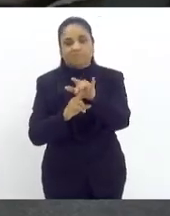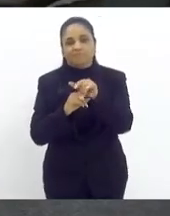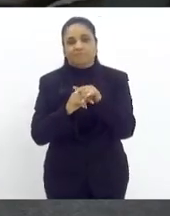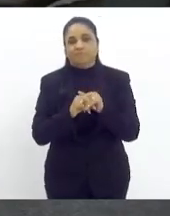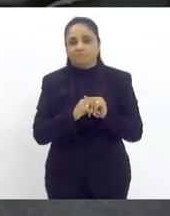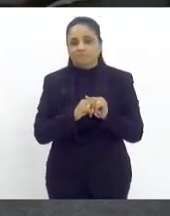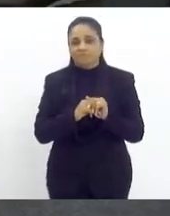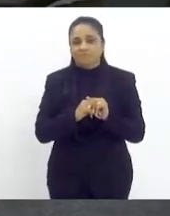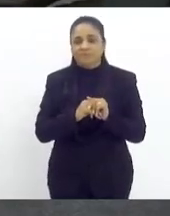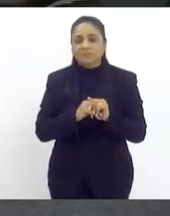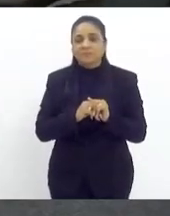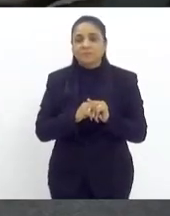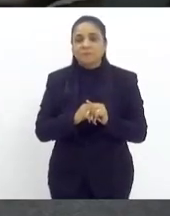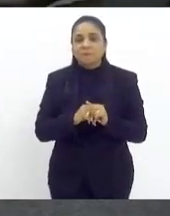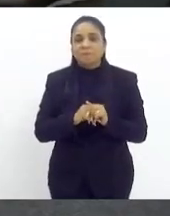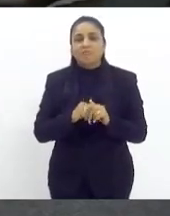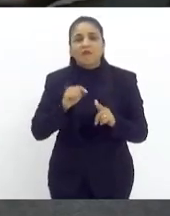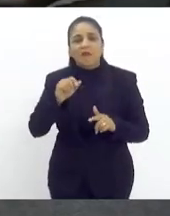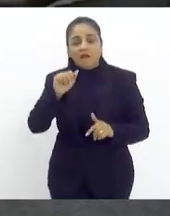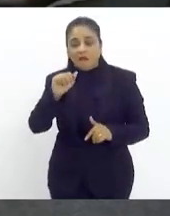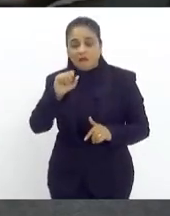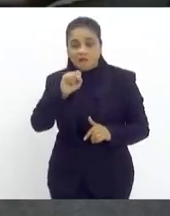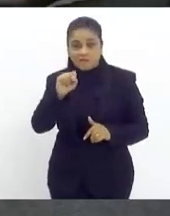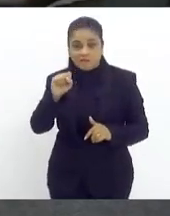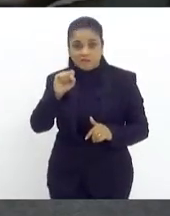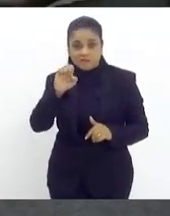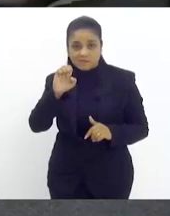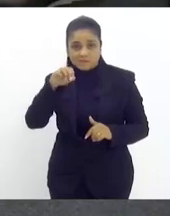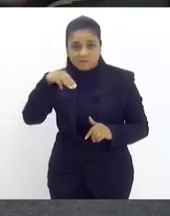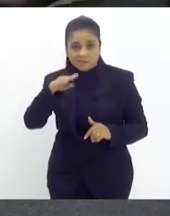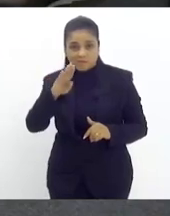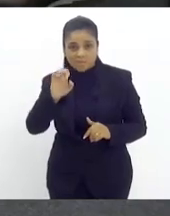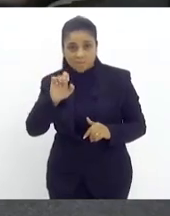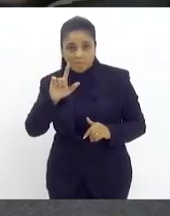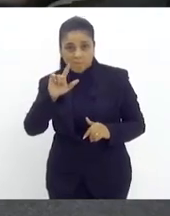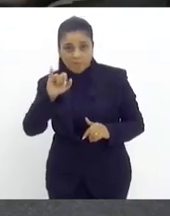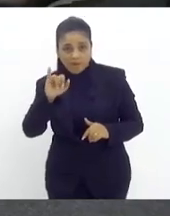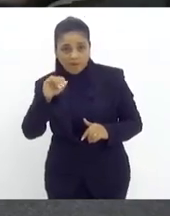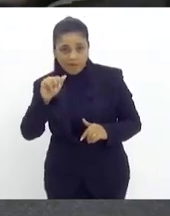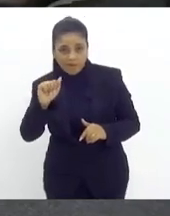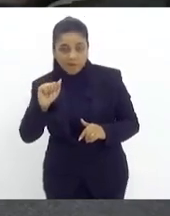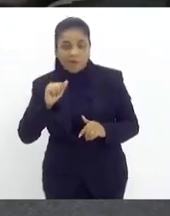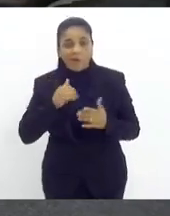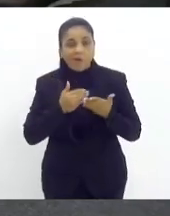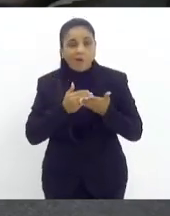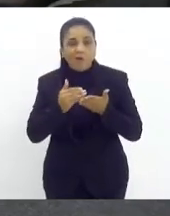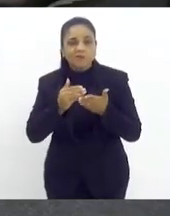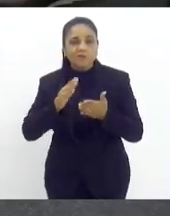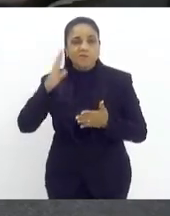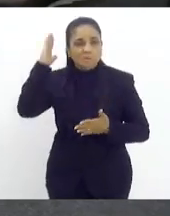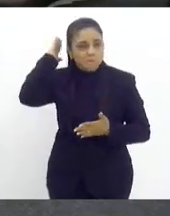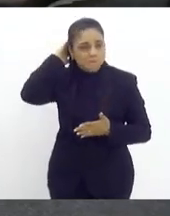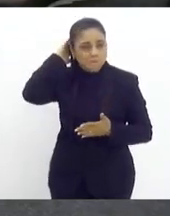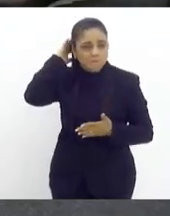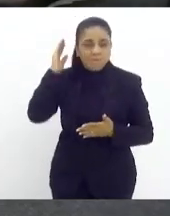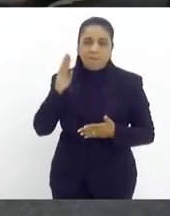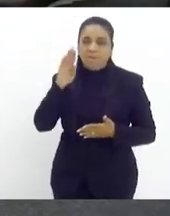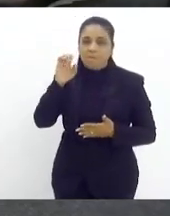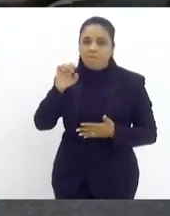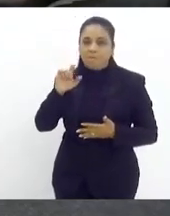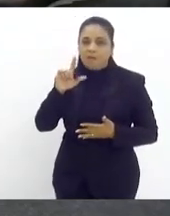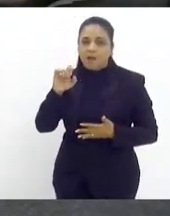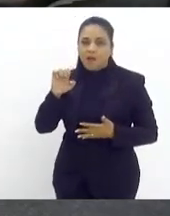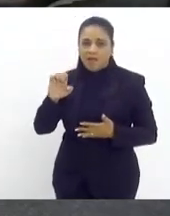porque as assembleias do Brasil começou em Belém do Pará e o pastor Celso é